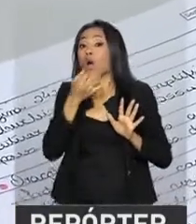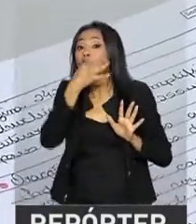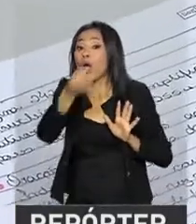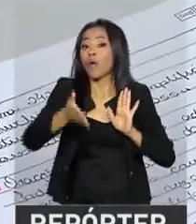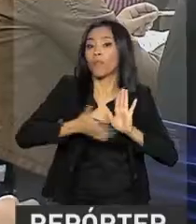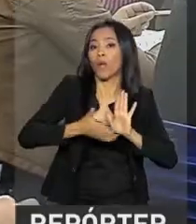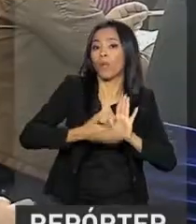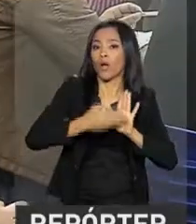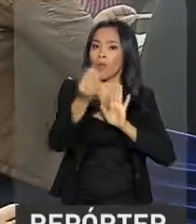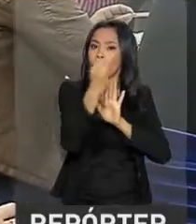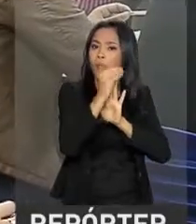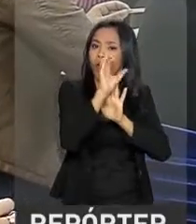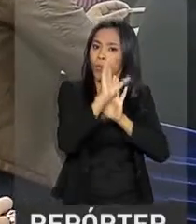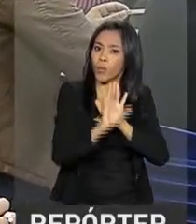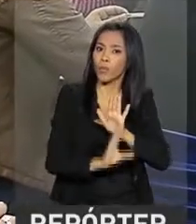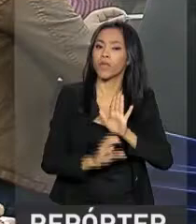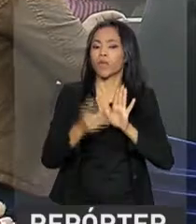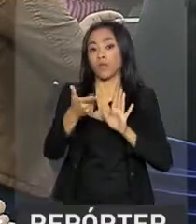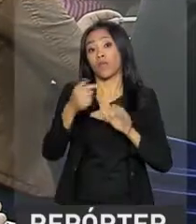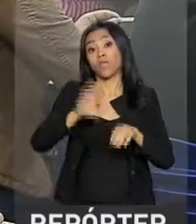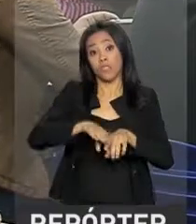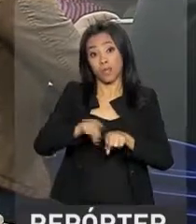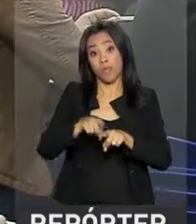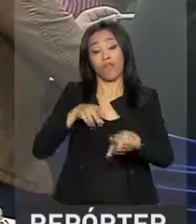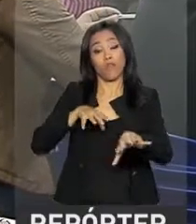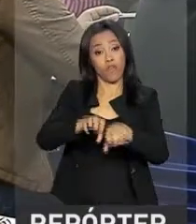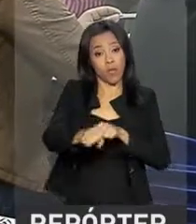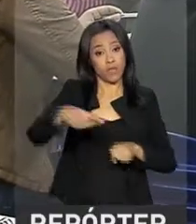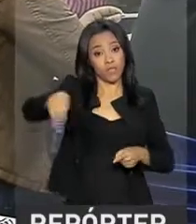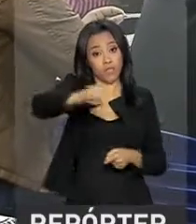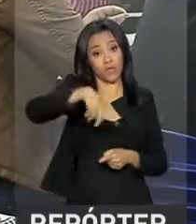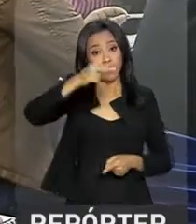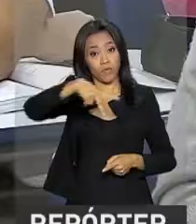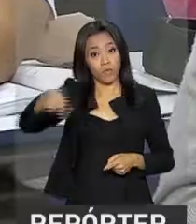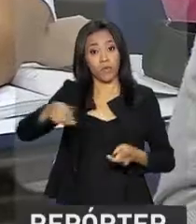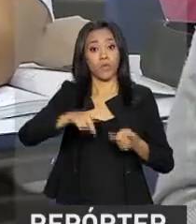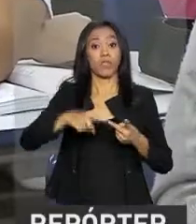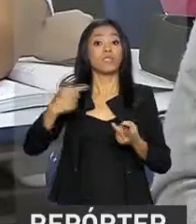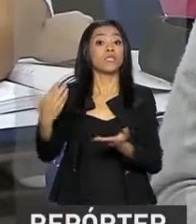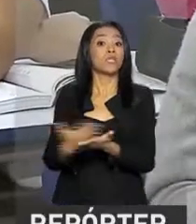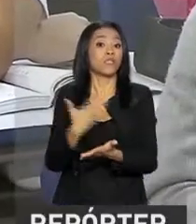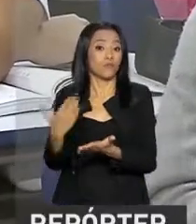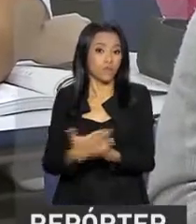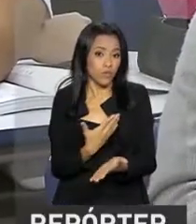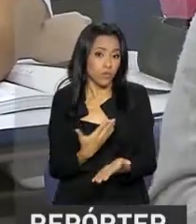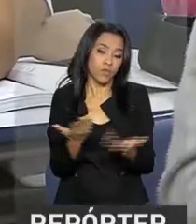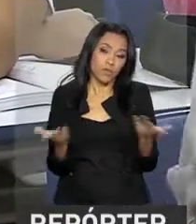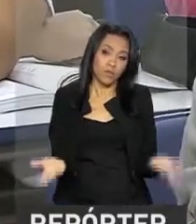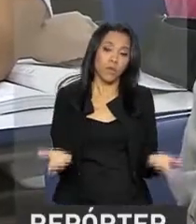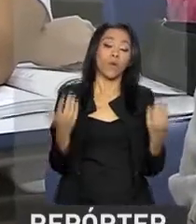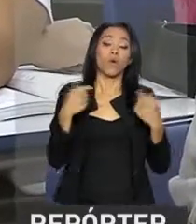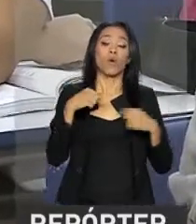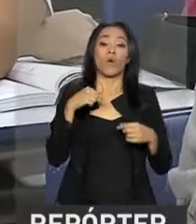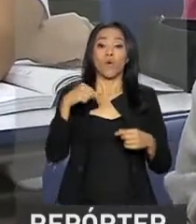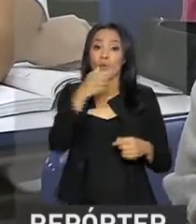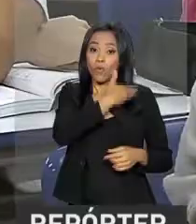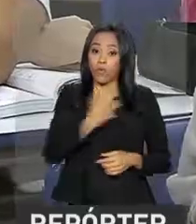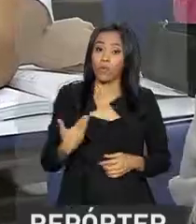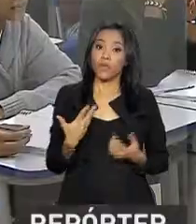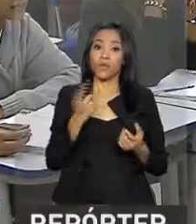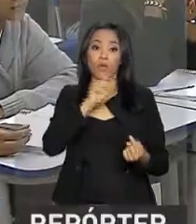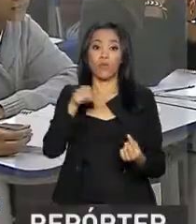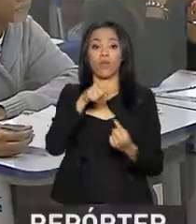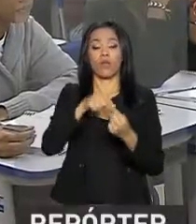referência para a formação dos professores e para os livros didáticos com isso o governo pretende diminuir a evasão escolar